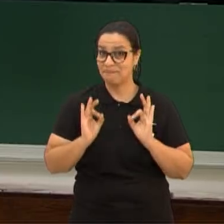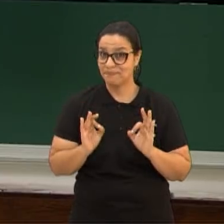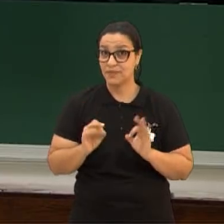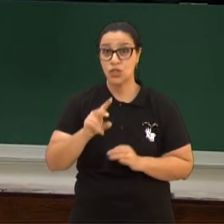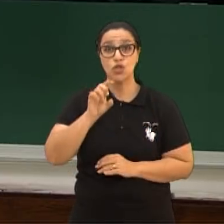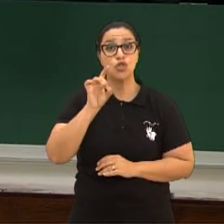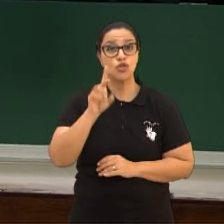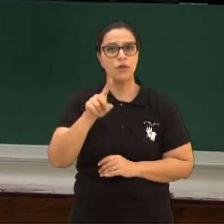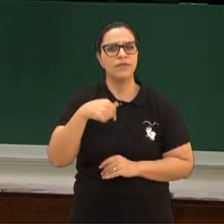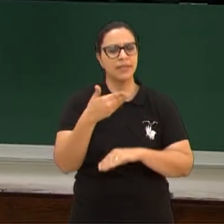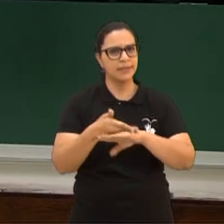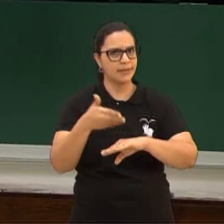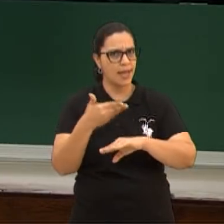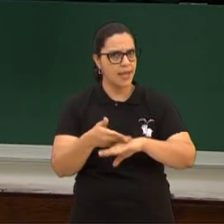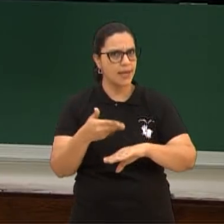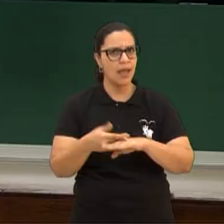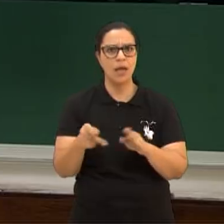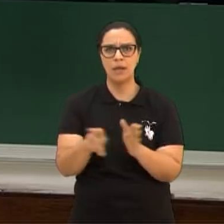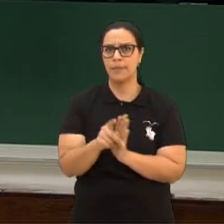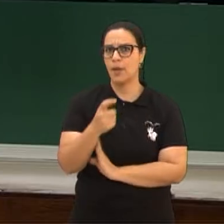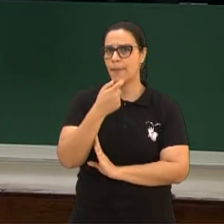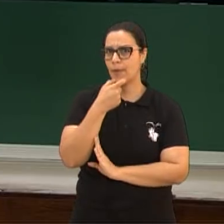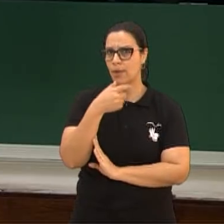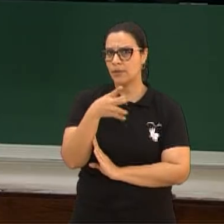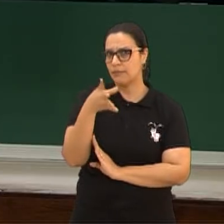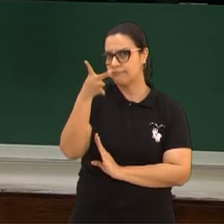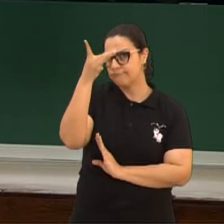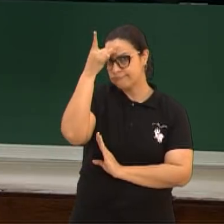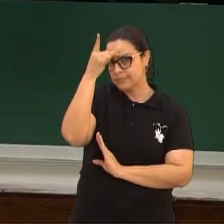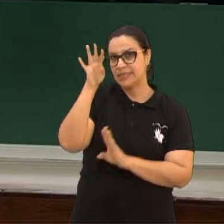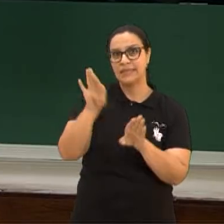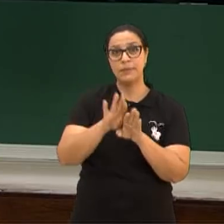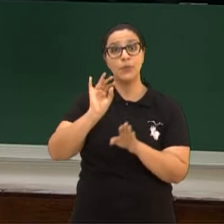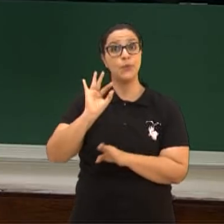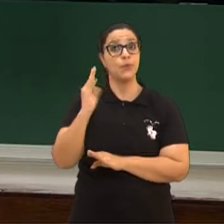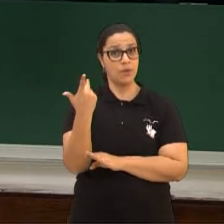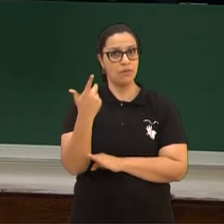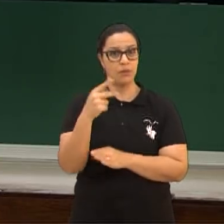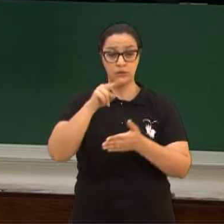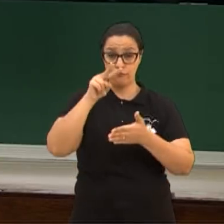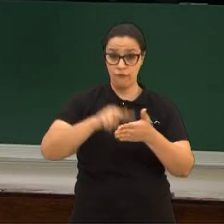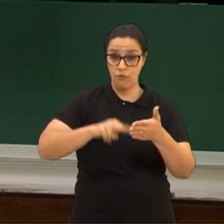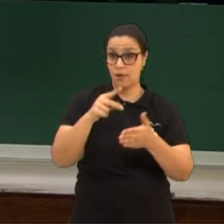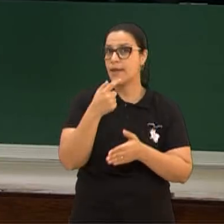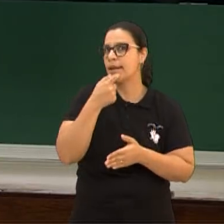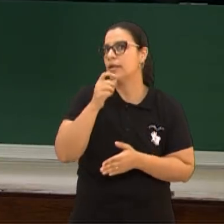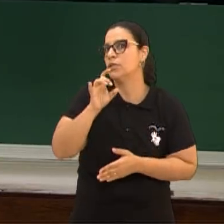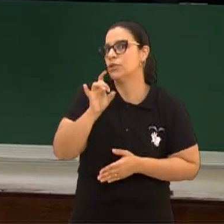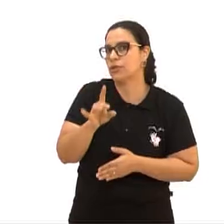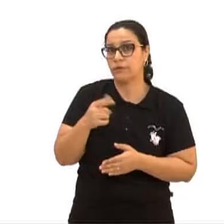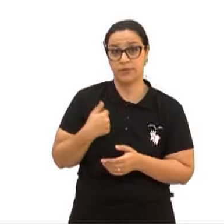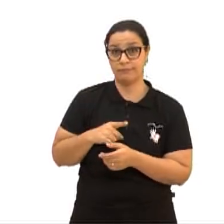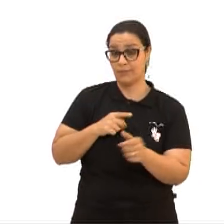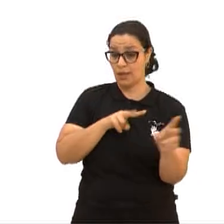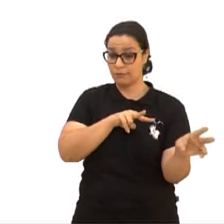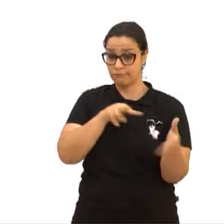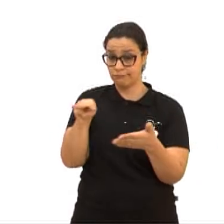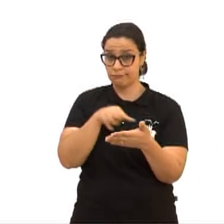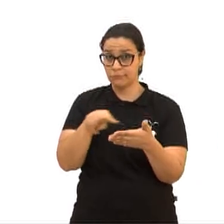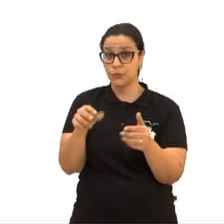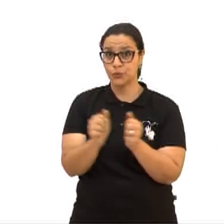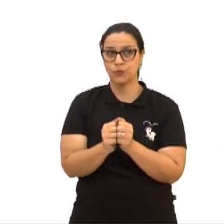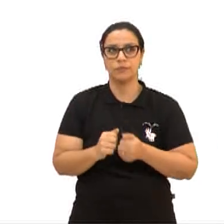É só para vocês começarem a compreender o que está acontecendo. Então, olha lá. O